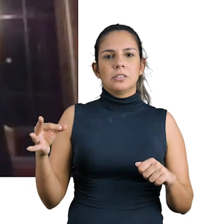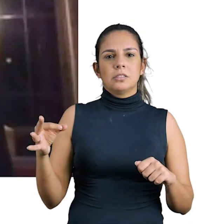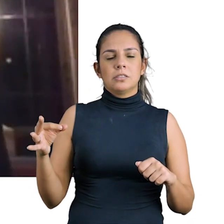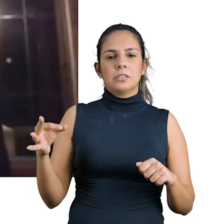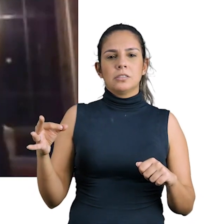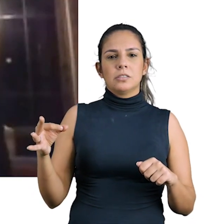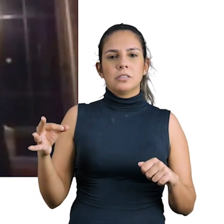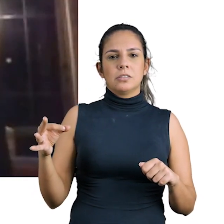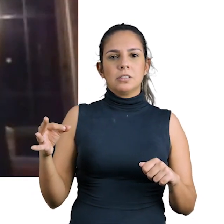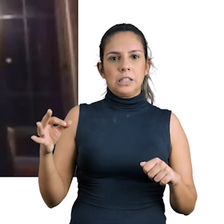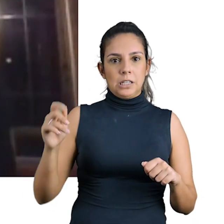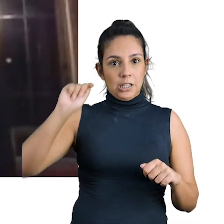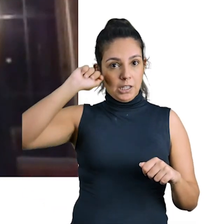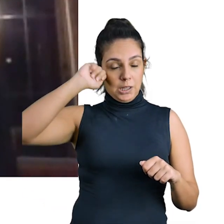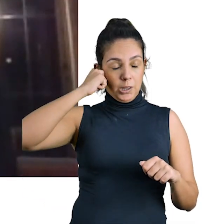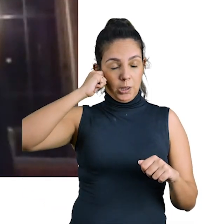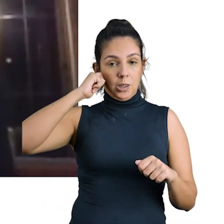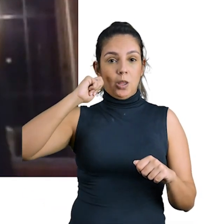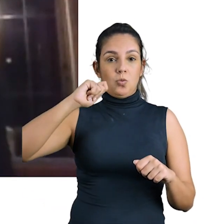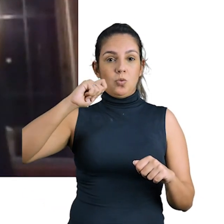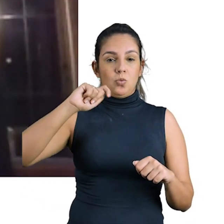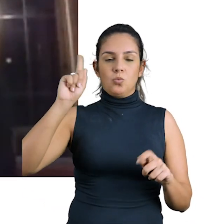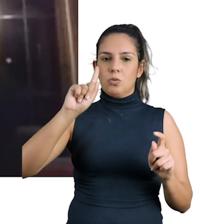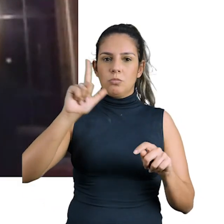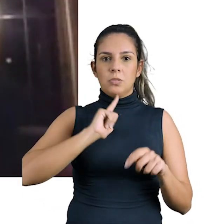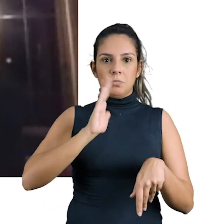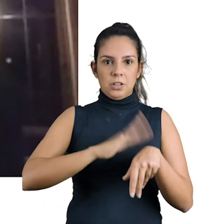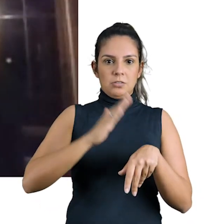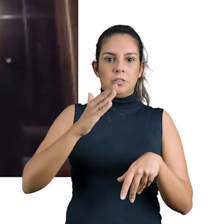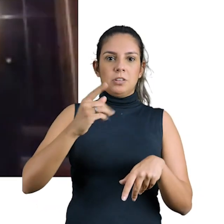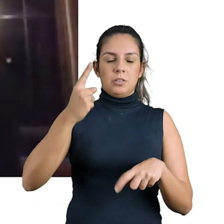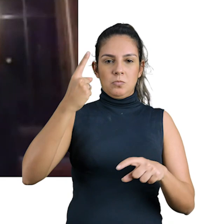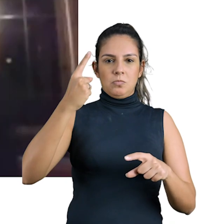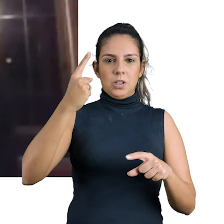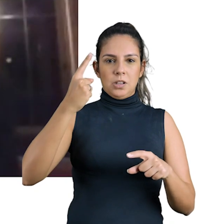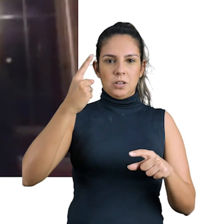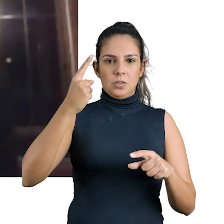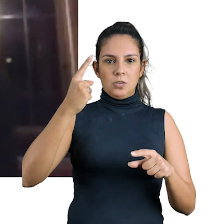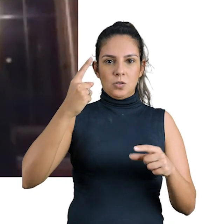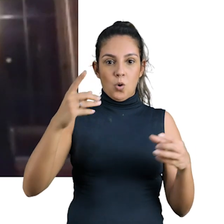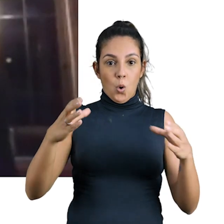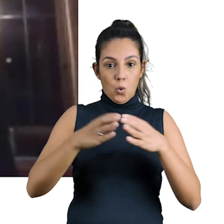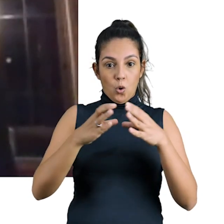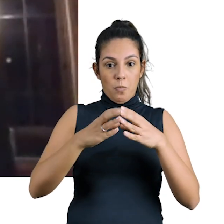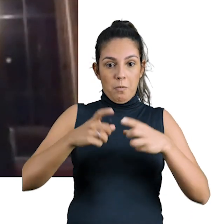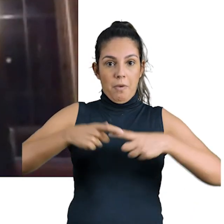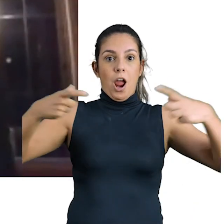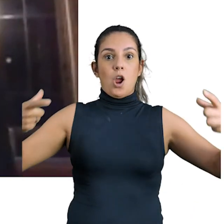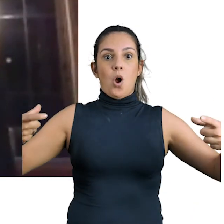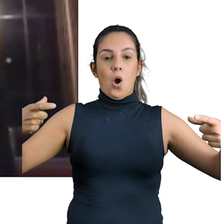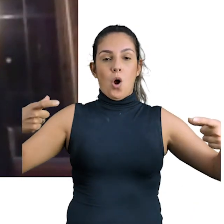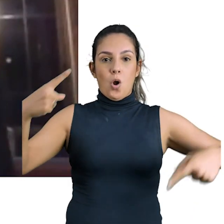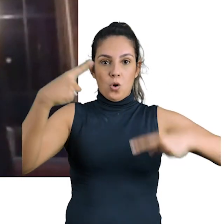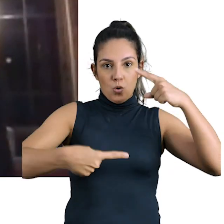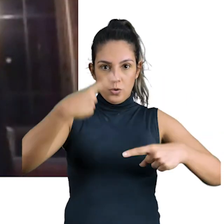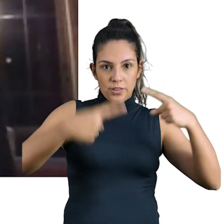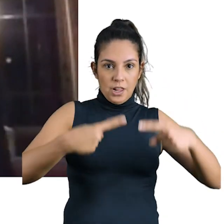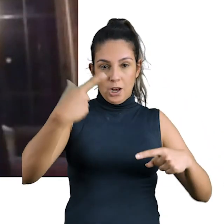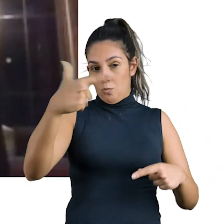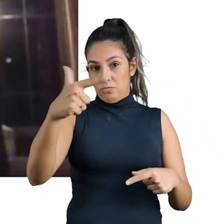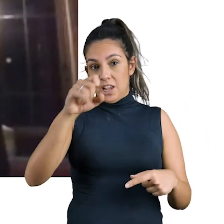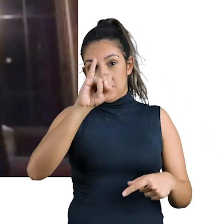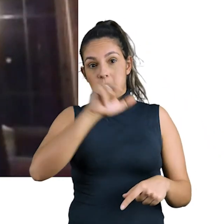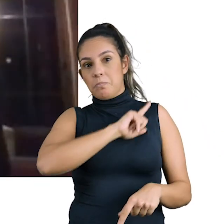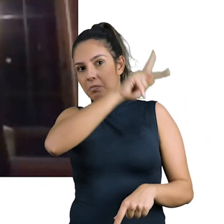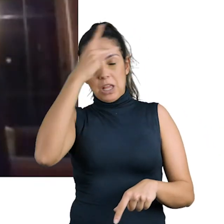um grande intelectual negro, que não teremos uma democracia enquanto formos um país tão racista. Essa foi